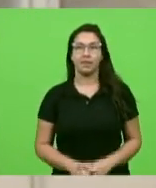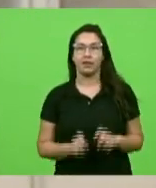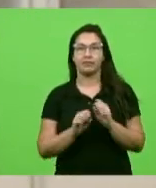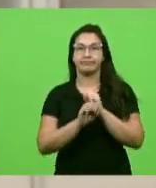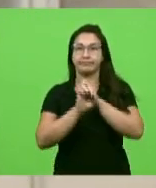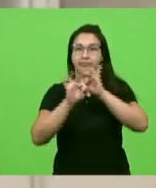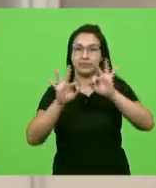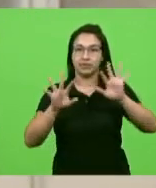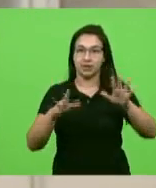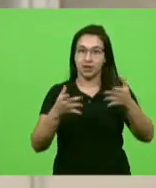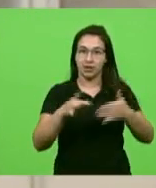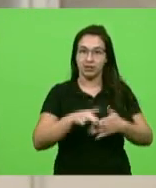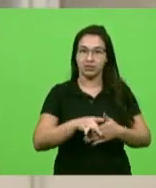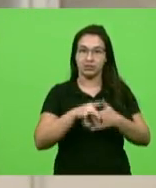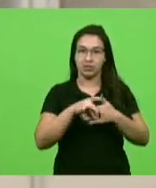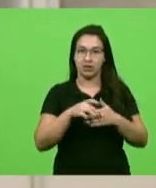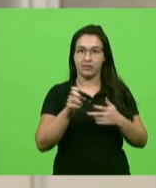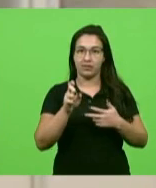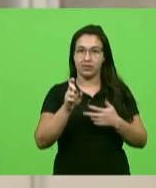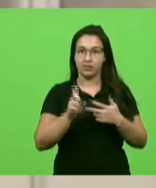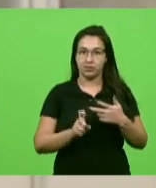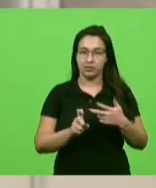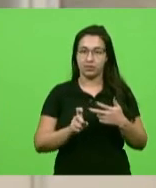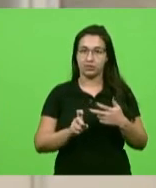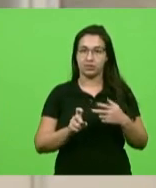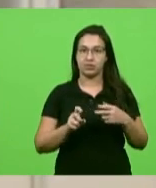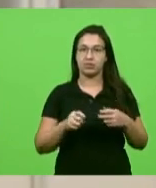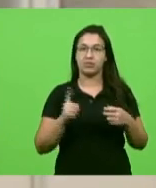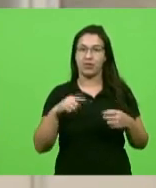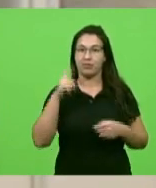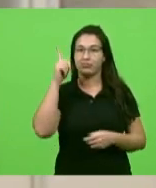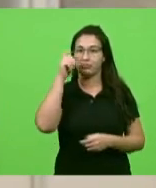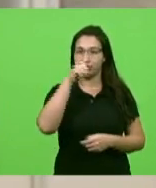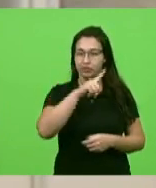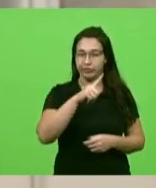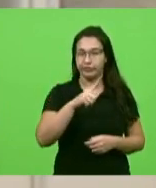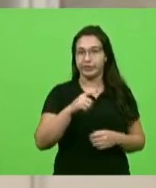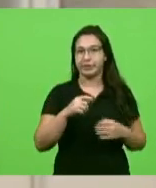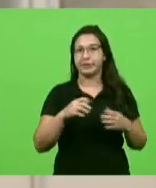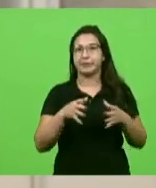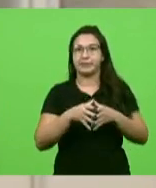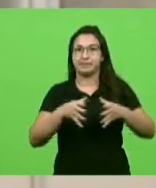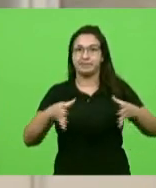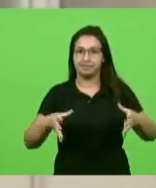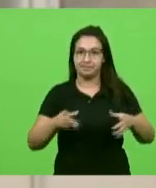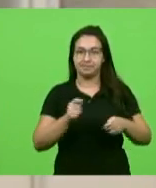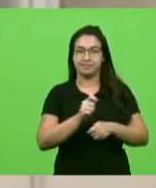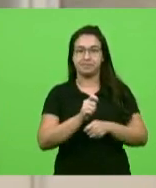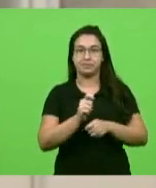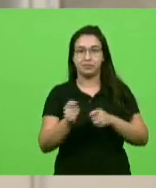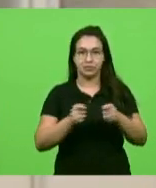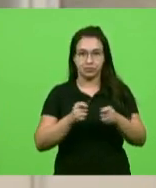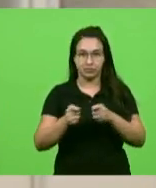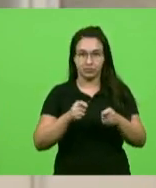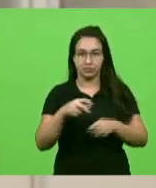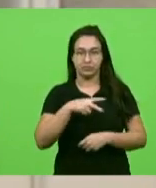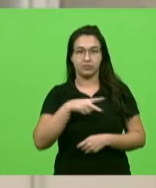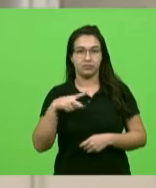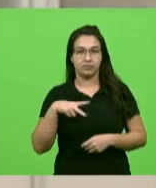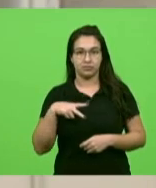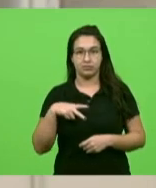o chefe do Poder Executivo ante a complexidade Ea magnitude da administração pública